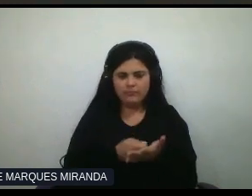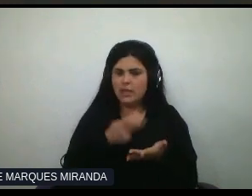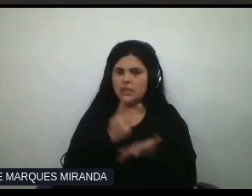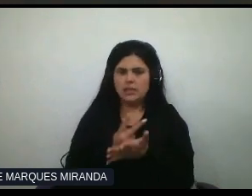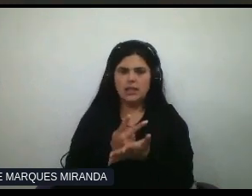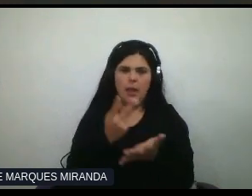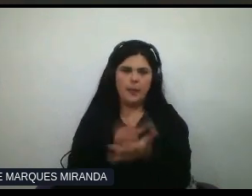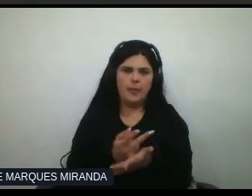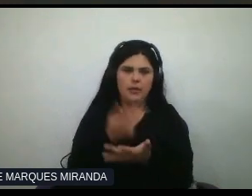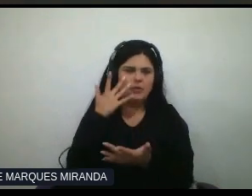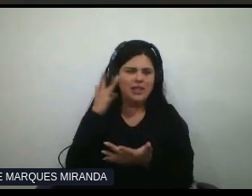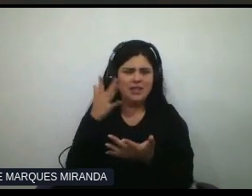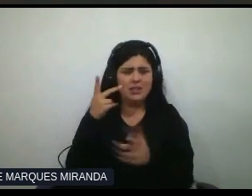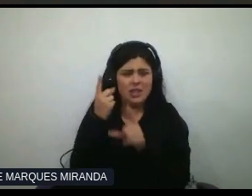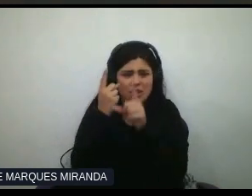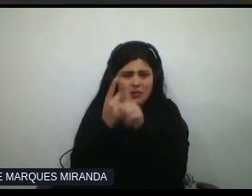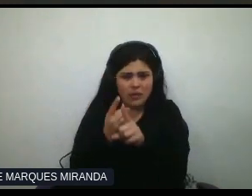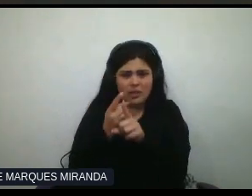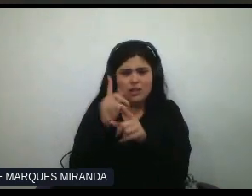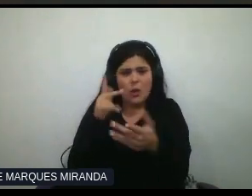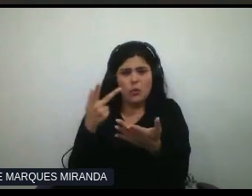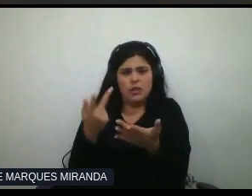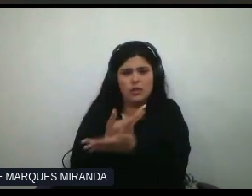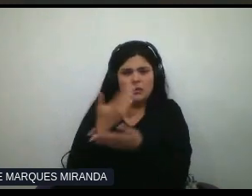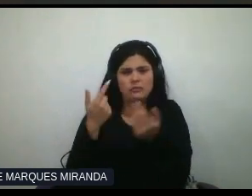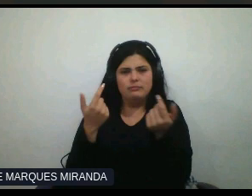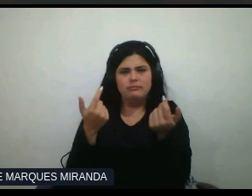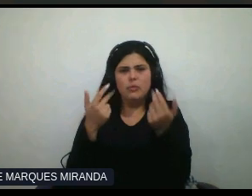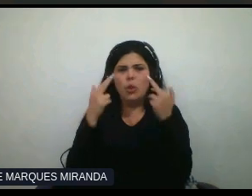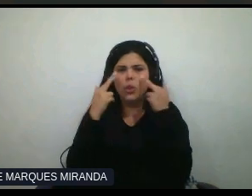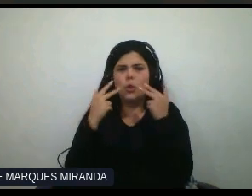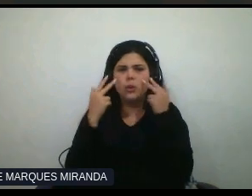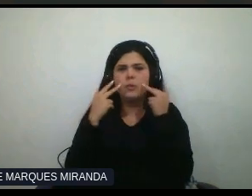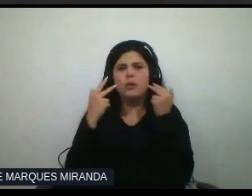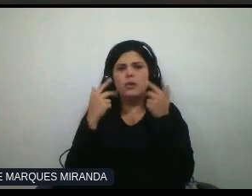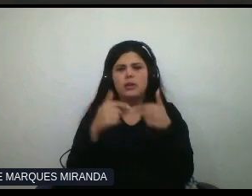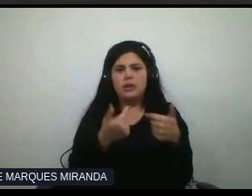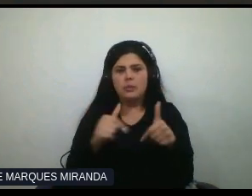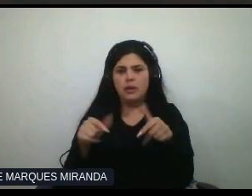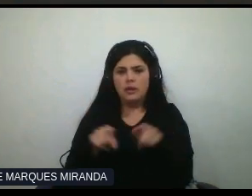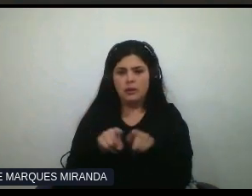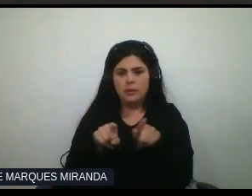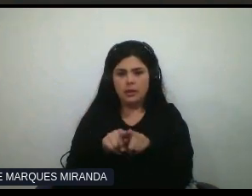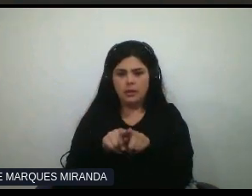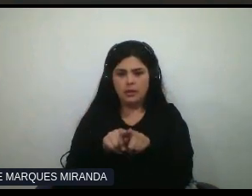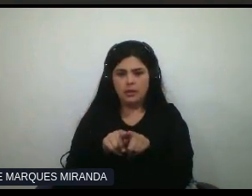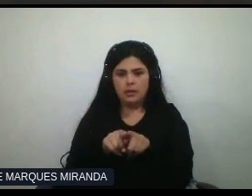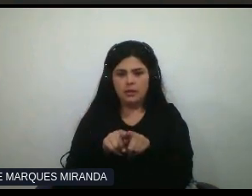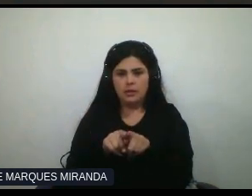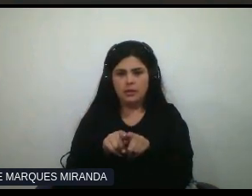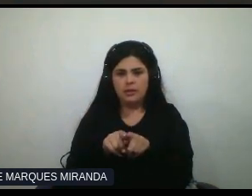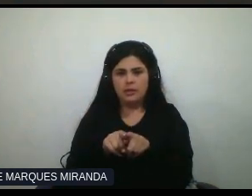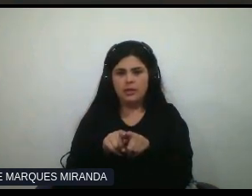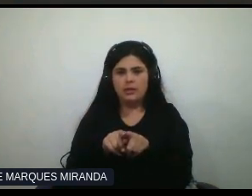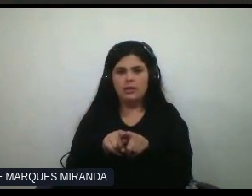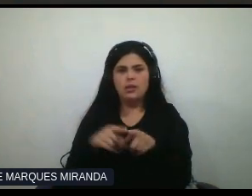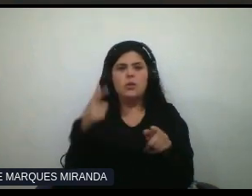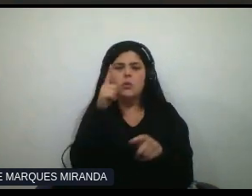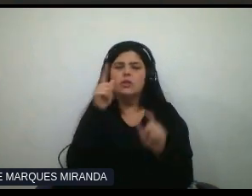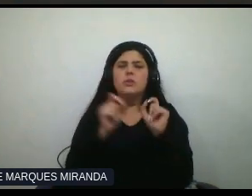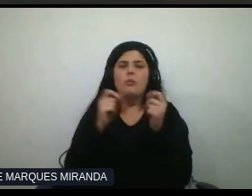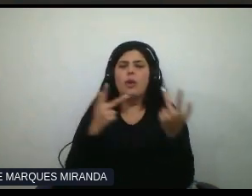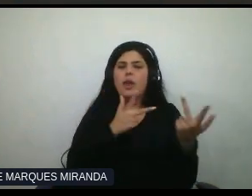ou se identifica com isso, mas é muito comum quando eu estou no meu trabalho, eu falo, nossa, eu não posso ser